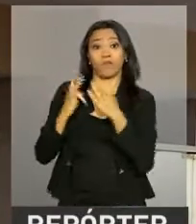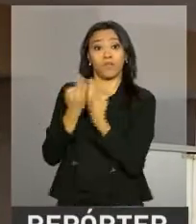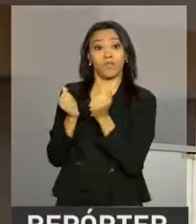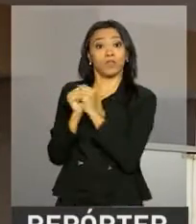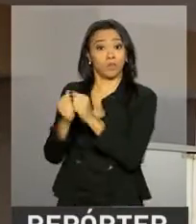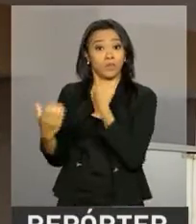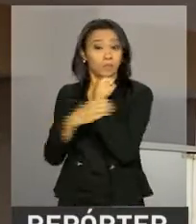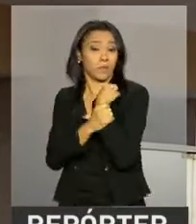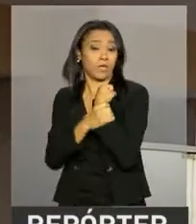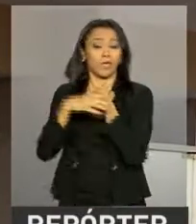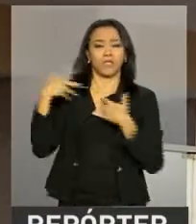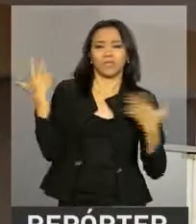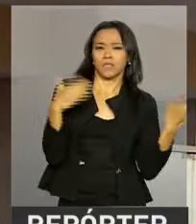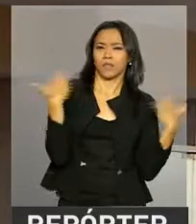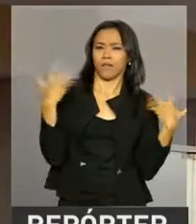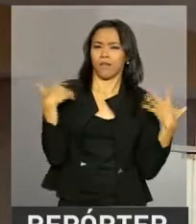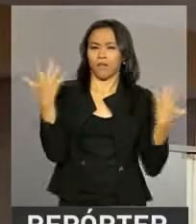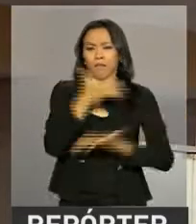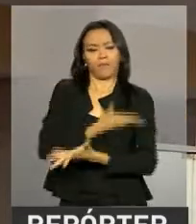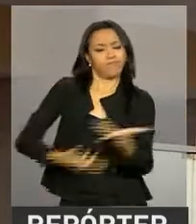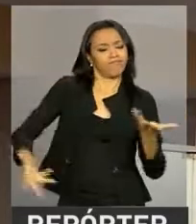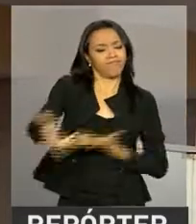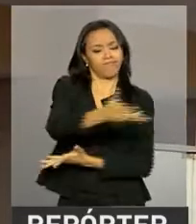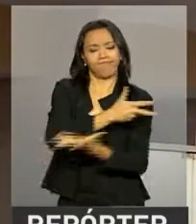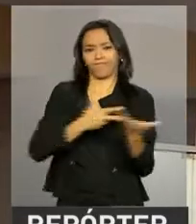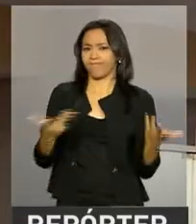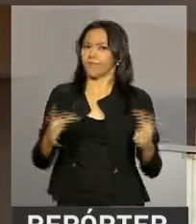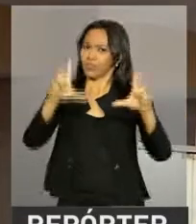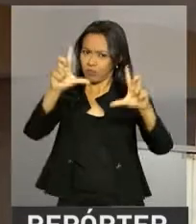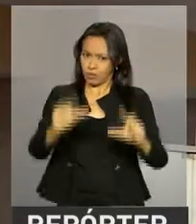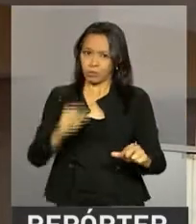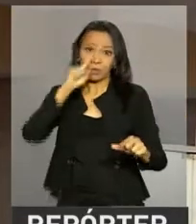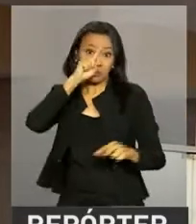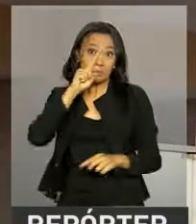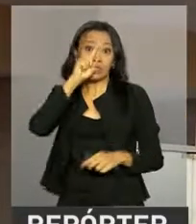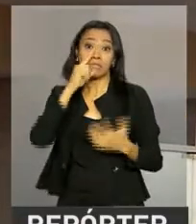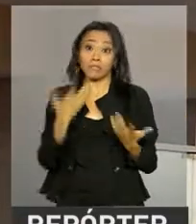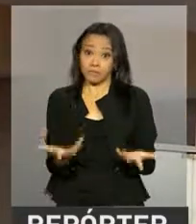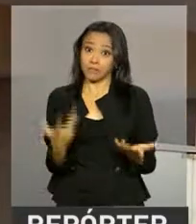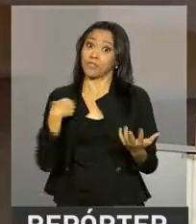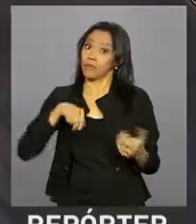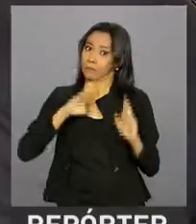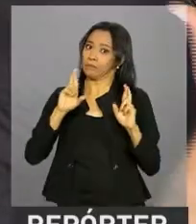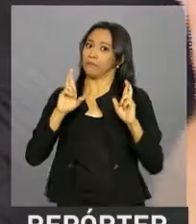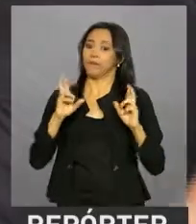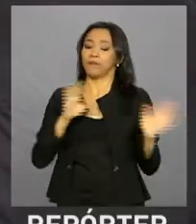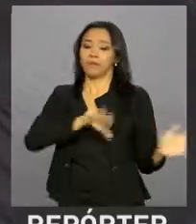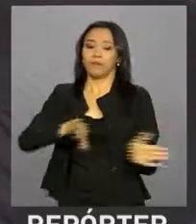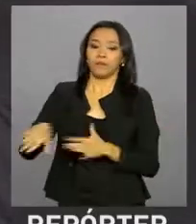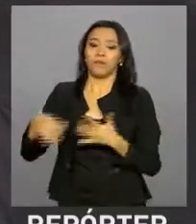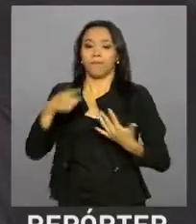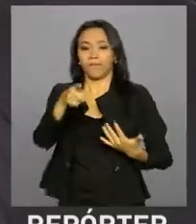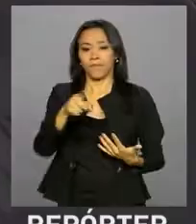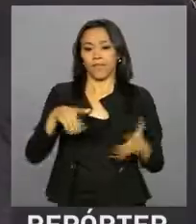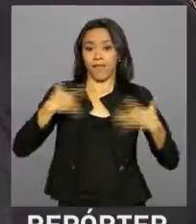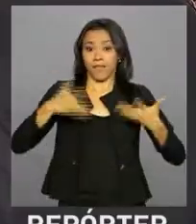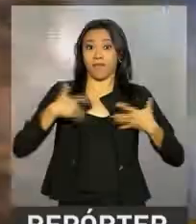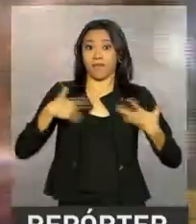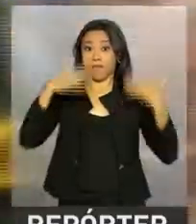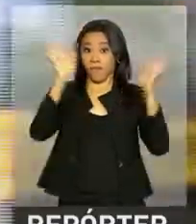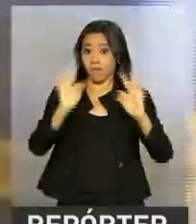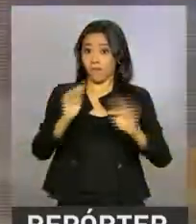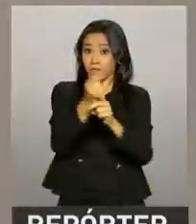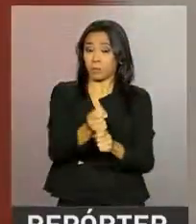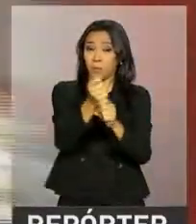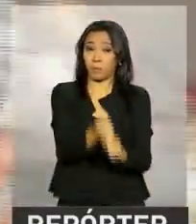ambiente de descontração de felicidade né minimizando os acidentes que é isso que a gente mais espera e para a alegria da festa de fim de ano